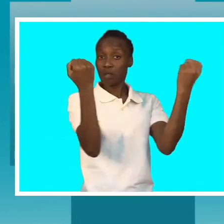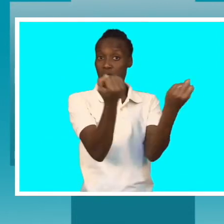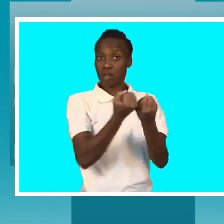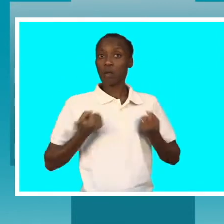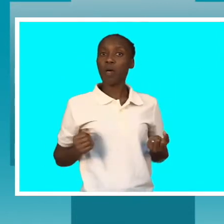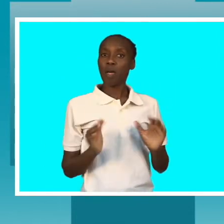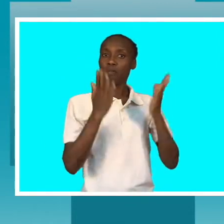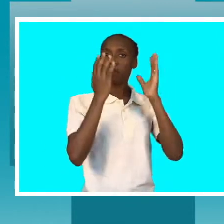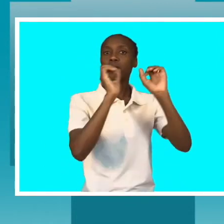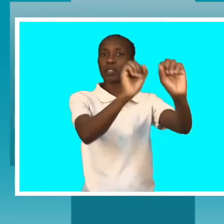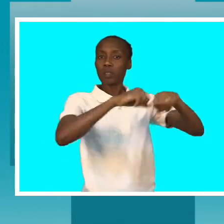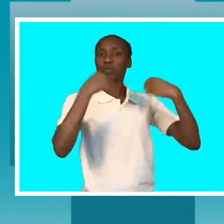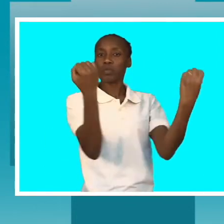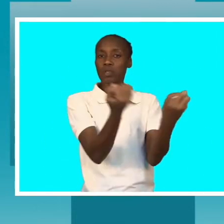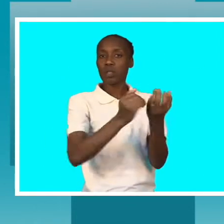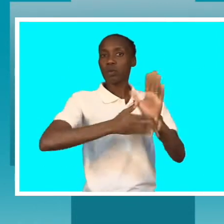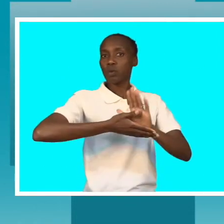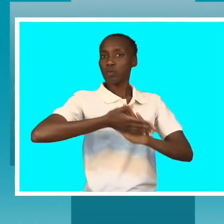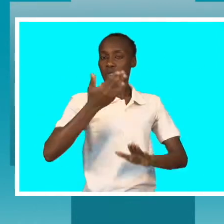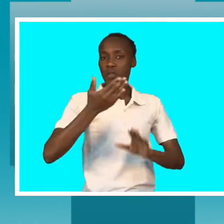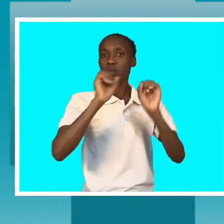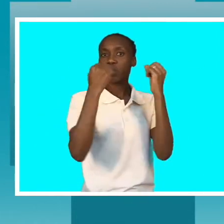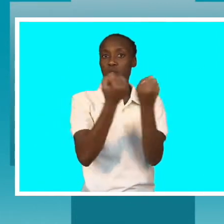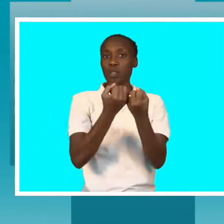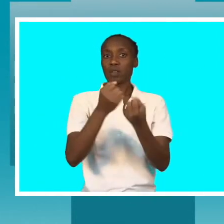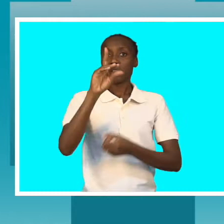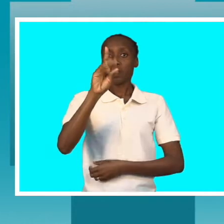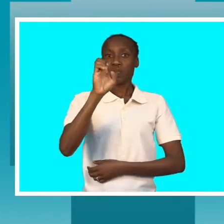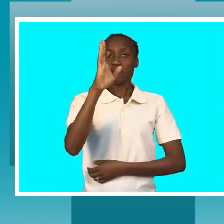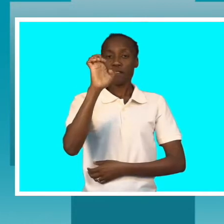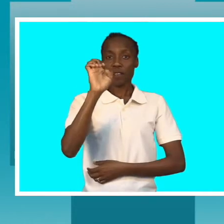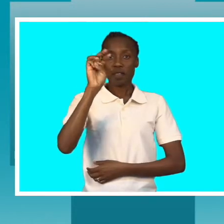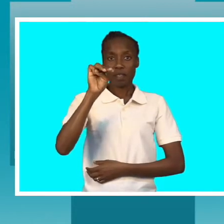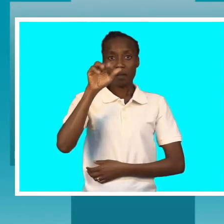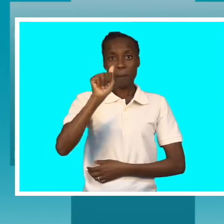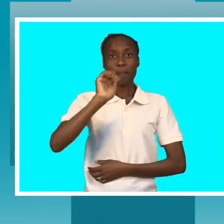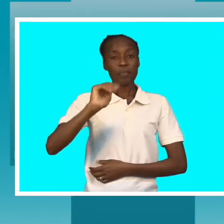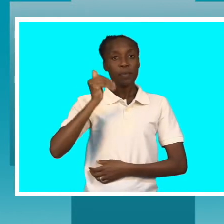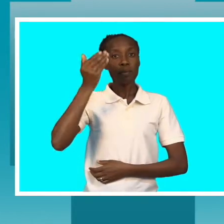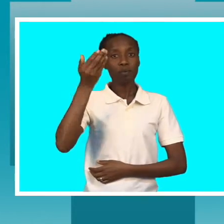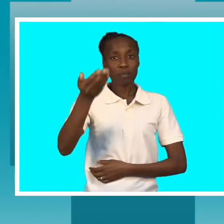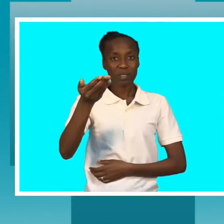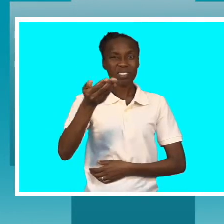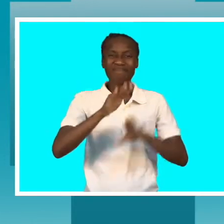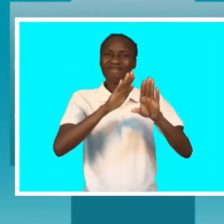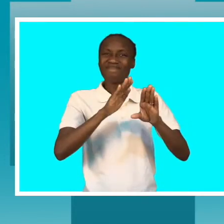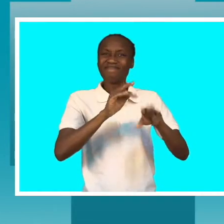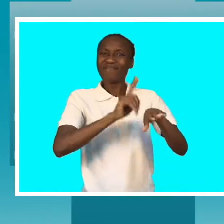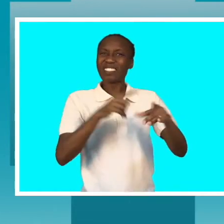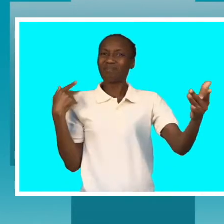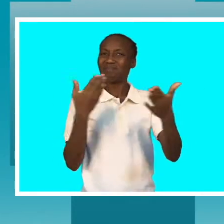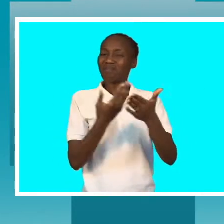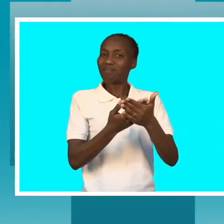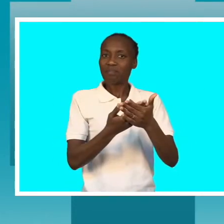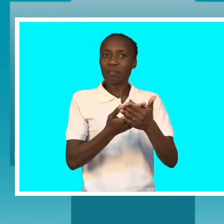Hoje, na Tifema não fiquei muito, depois eu vi que era uma cidade que está numa associação das Mulheres com Deficiência, a